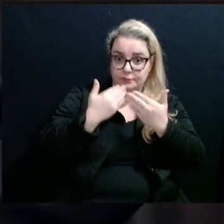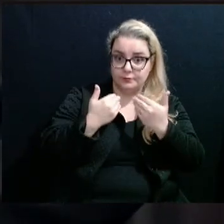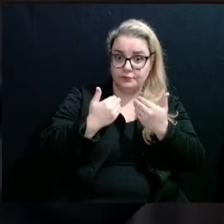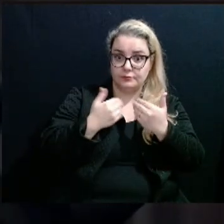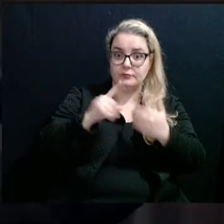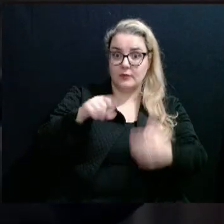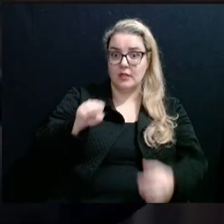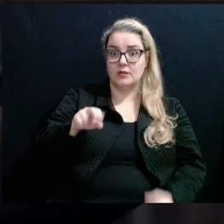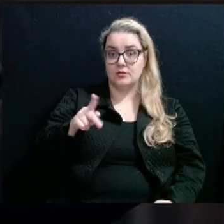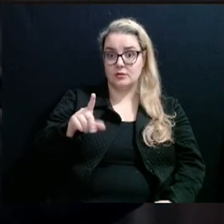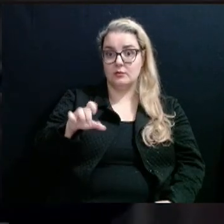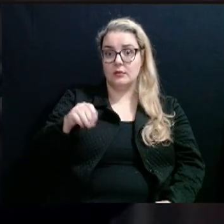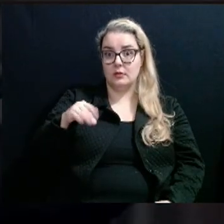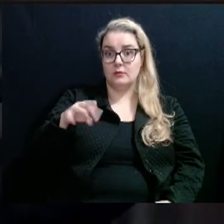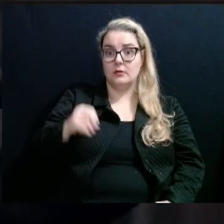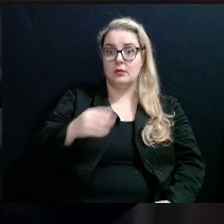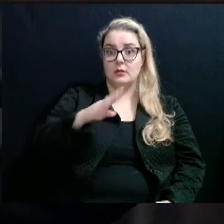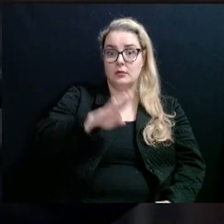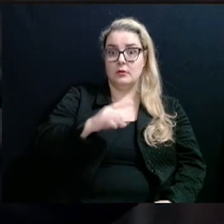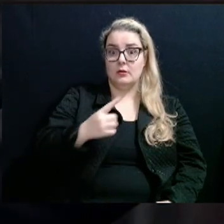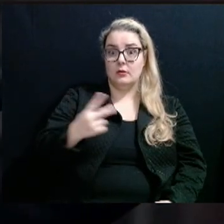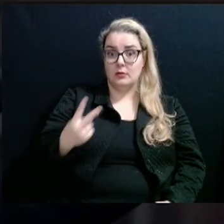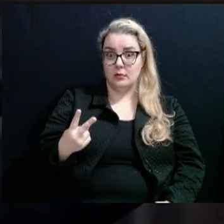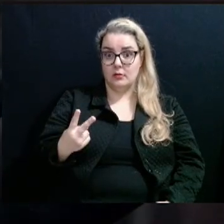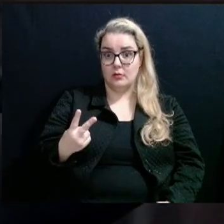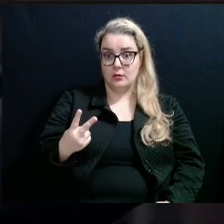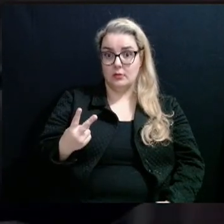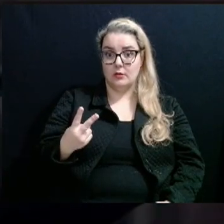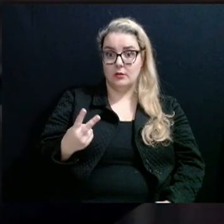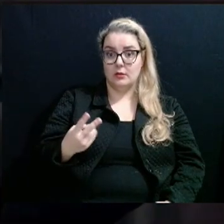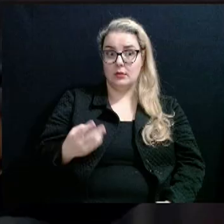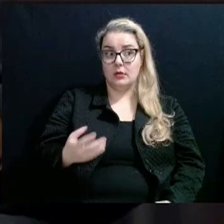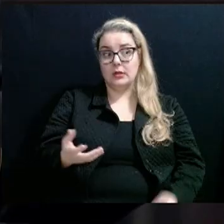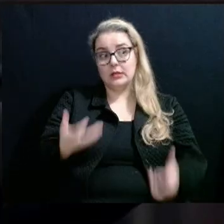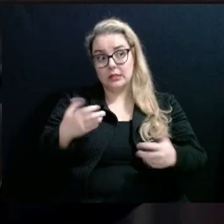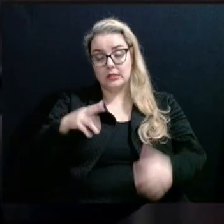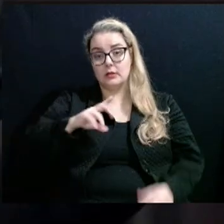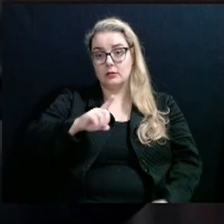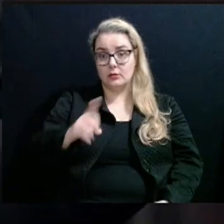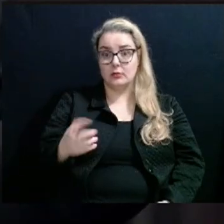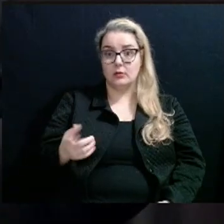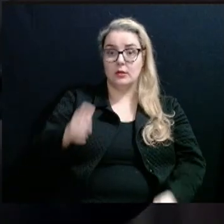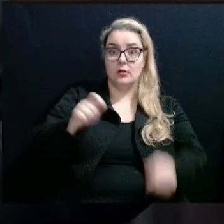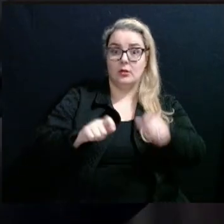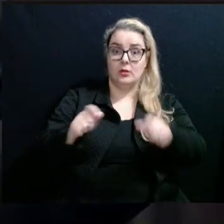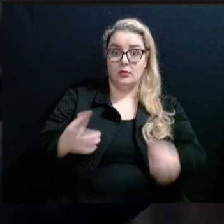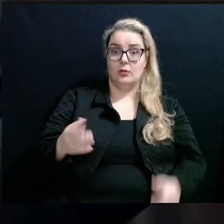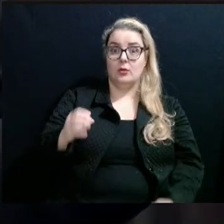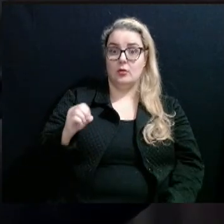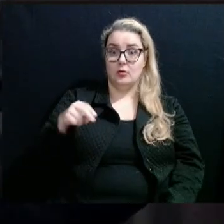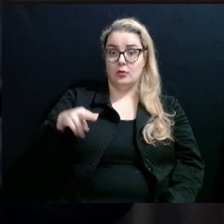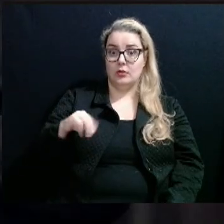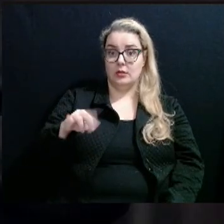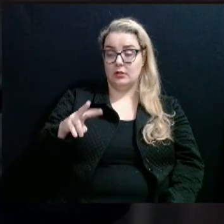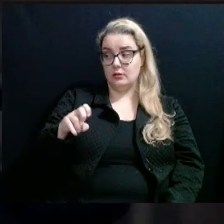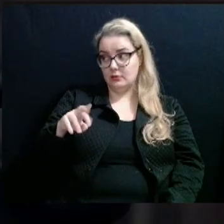vitamina B12. Então, indiretamente, as pessoas, os onívoros, as pessoas que comem